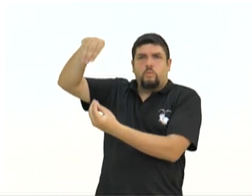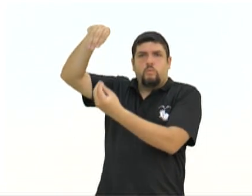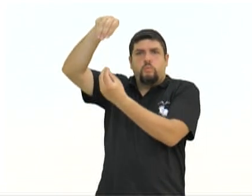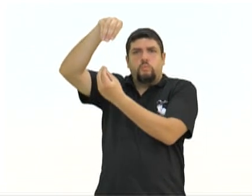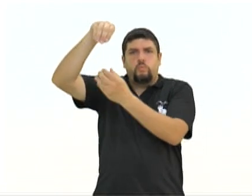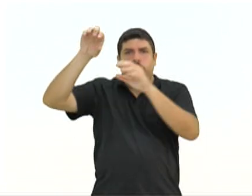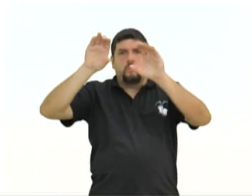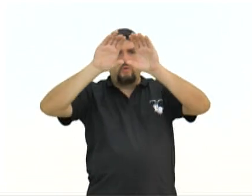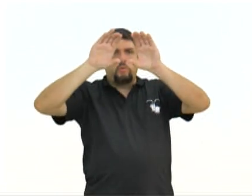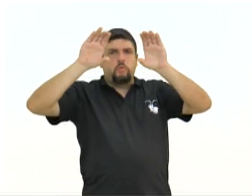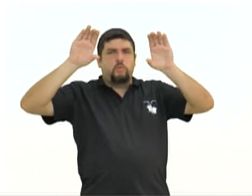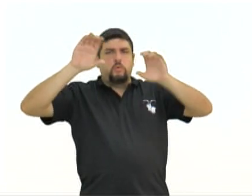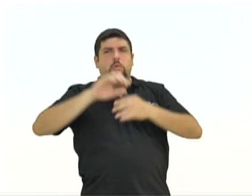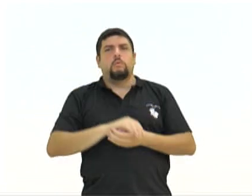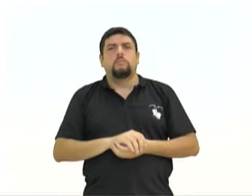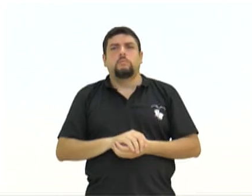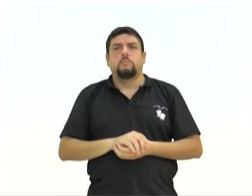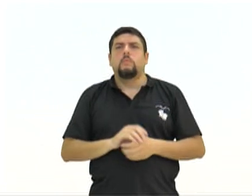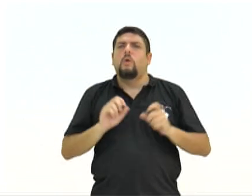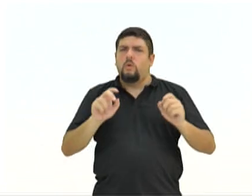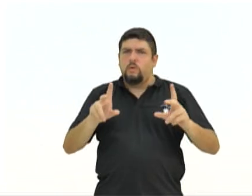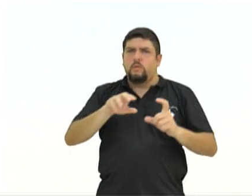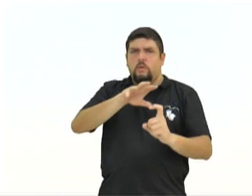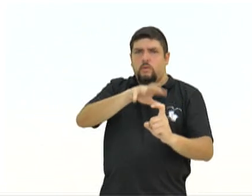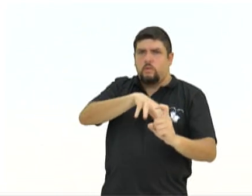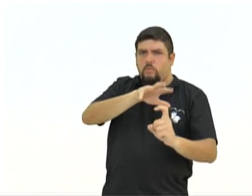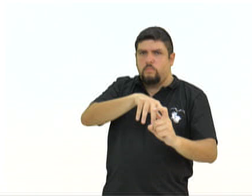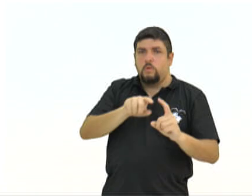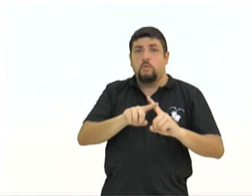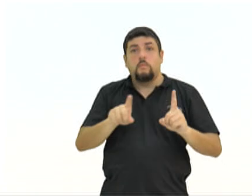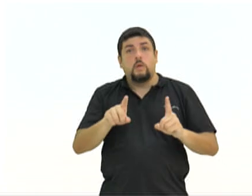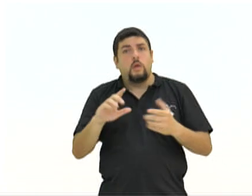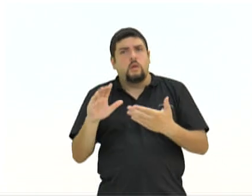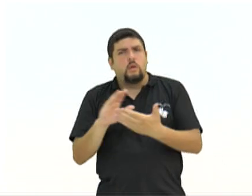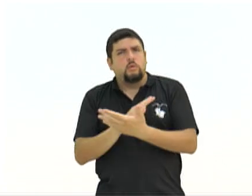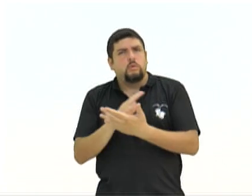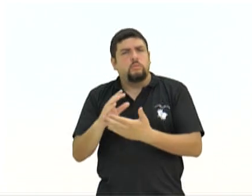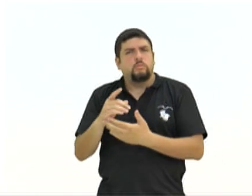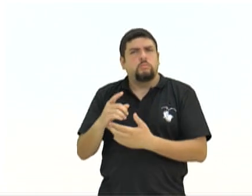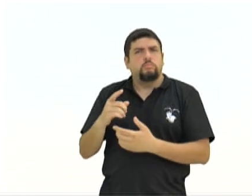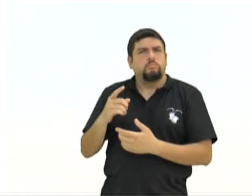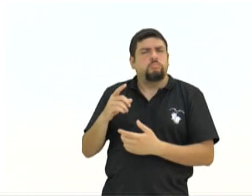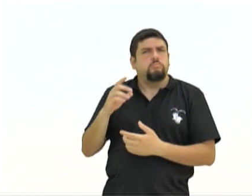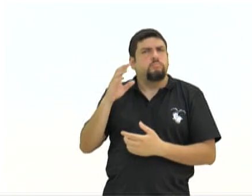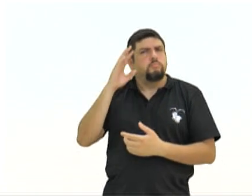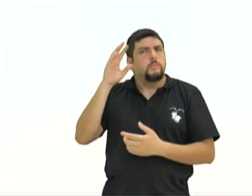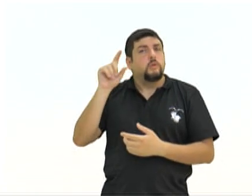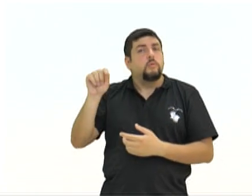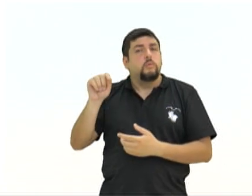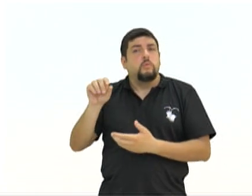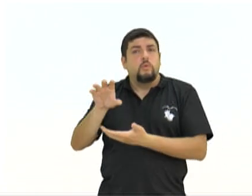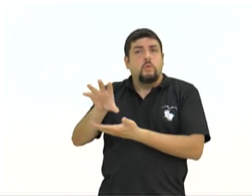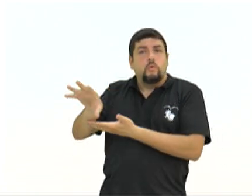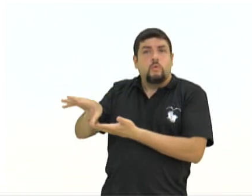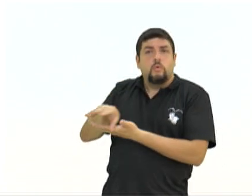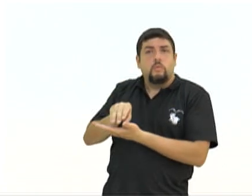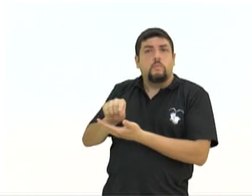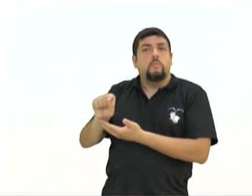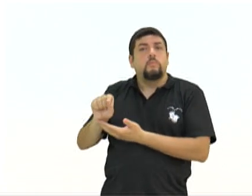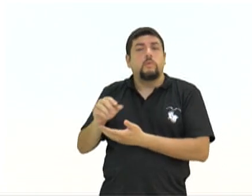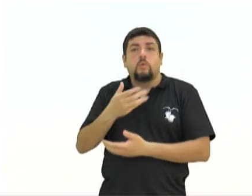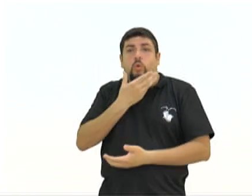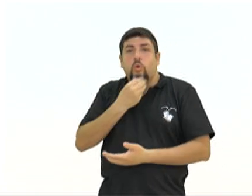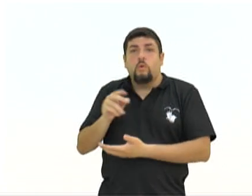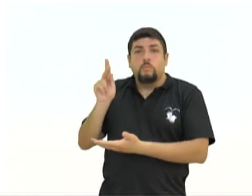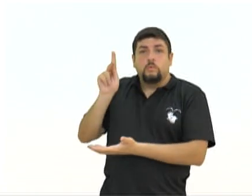tudo ser um mito, alguns historiadores suspeitam que a história de Hércules possa ter sido inspirada num homem real,